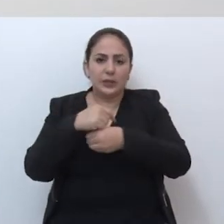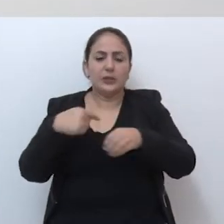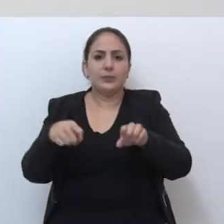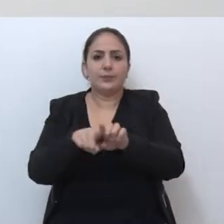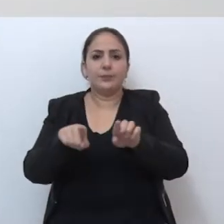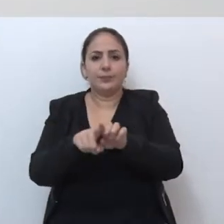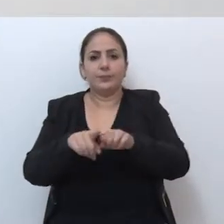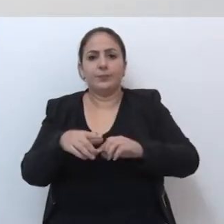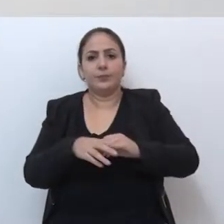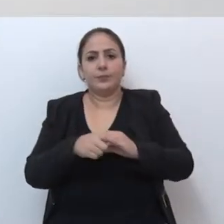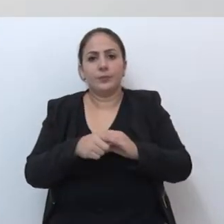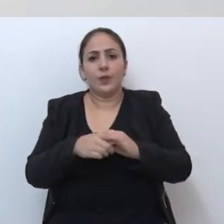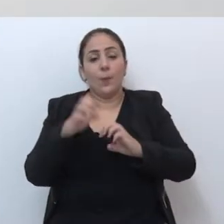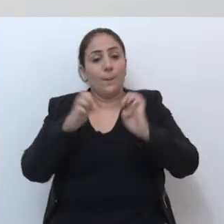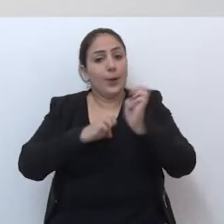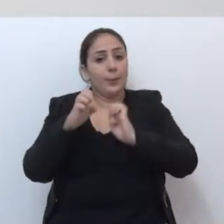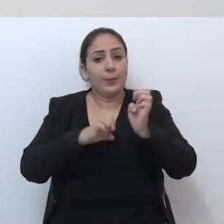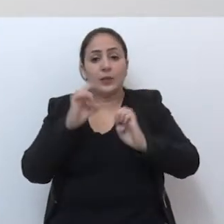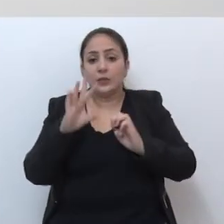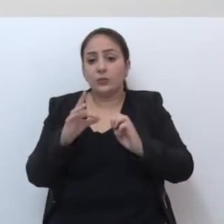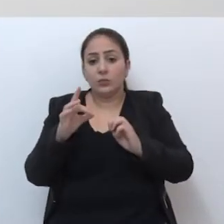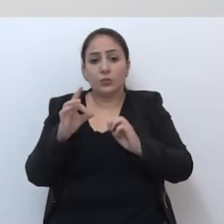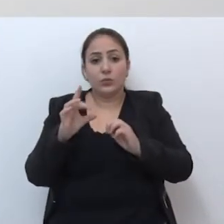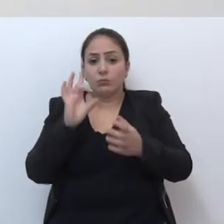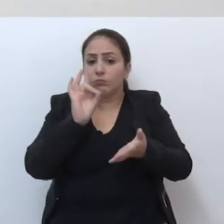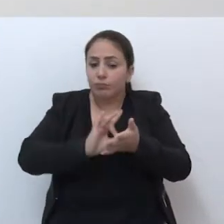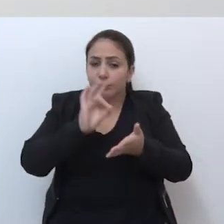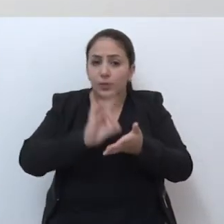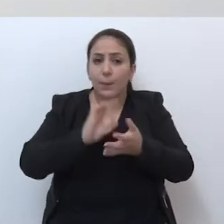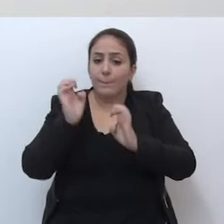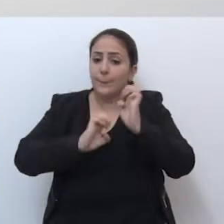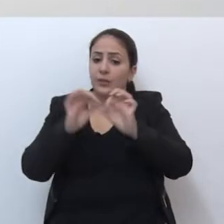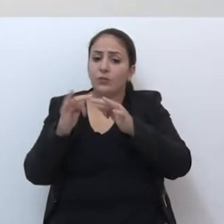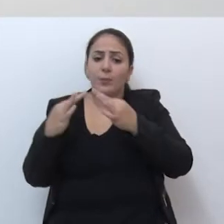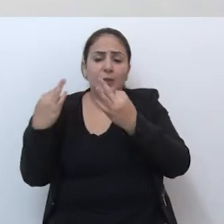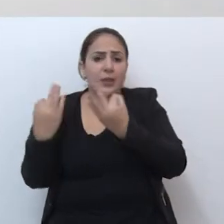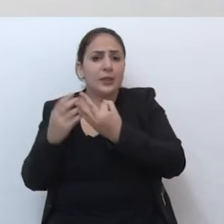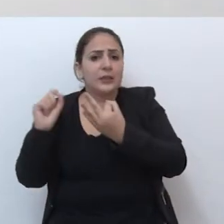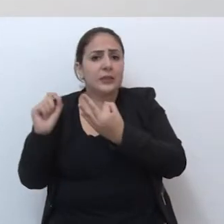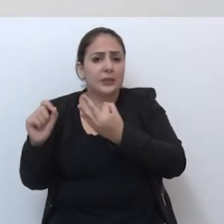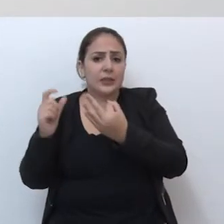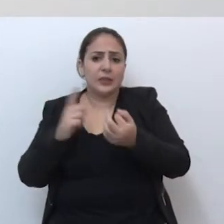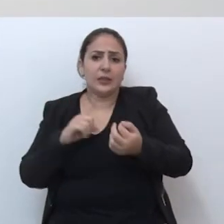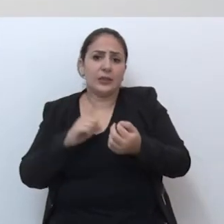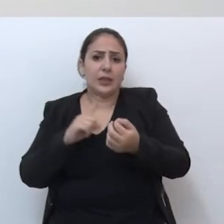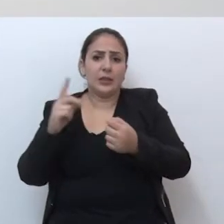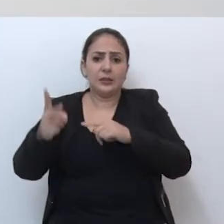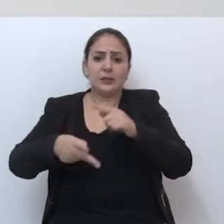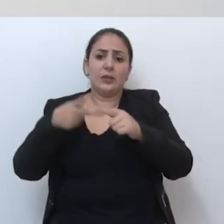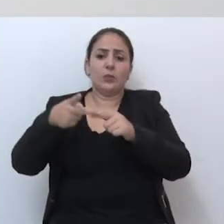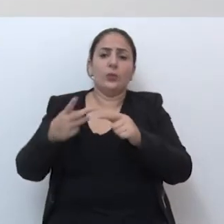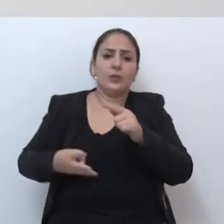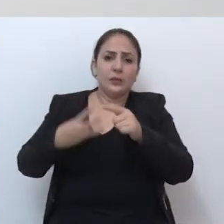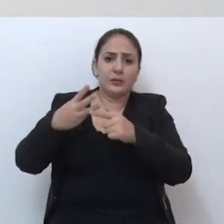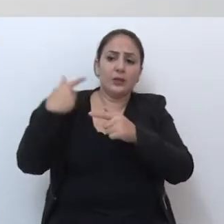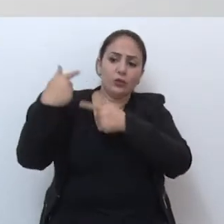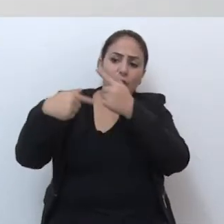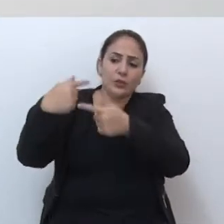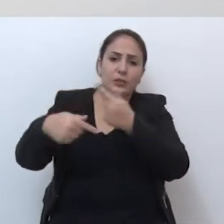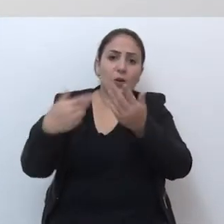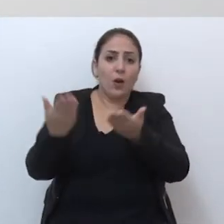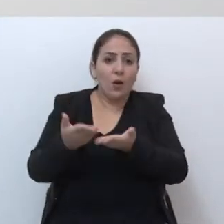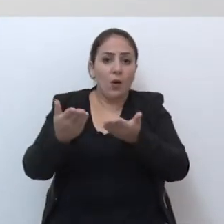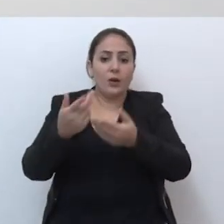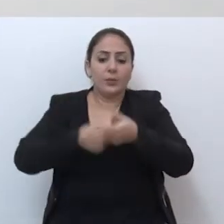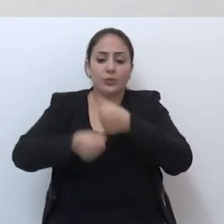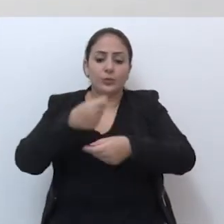crescimento da cidade. É uma empresa sólida, uma empresa familiar que está passando para a segunda, terceira geração agora a